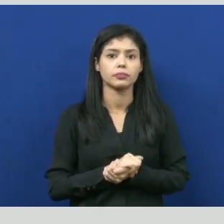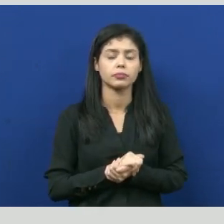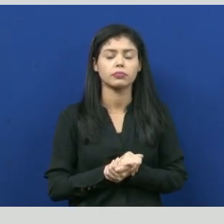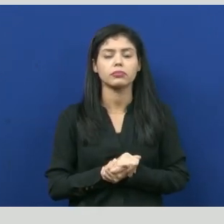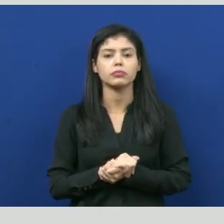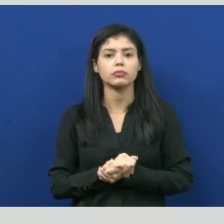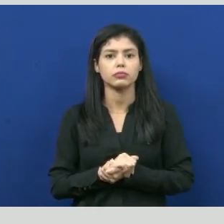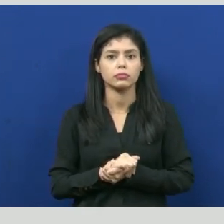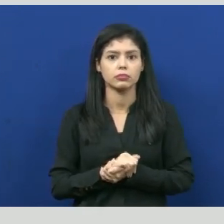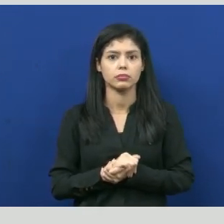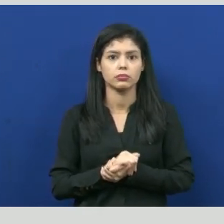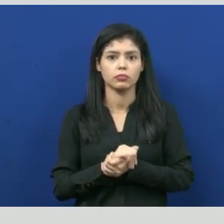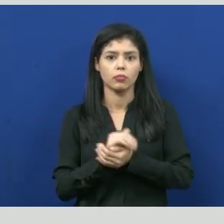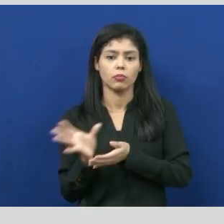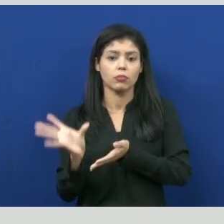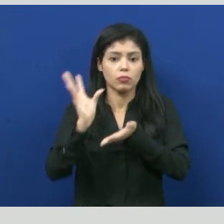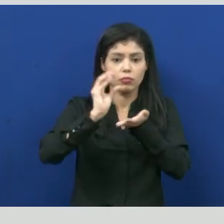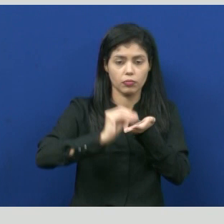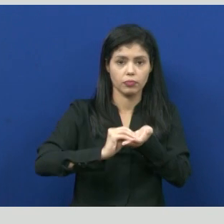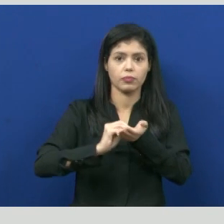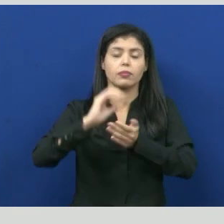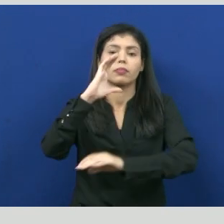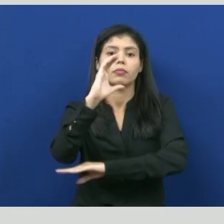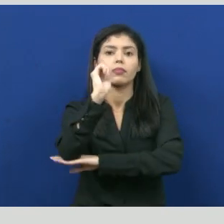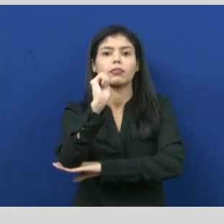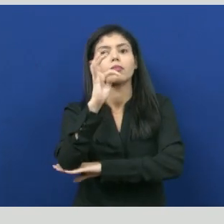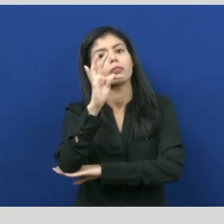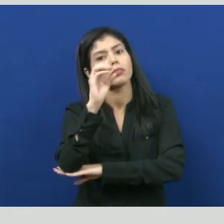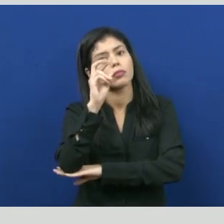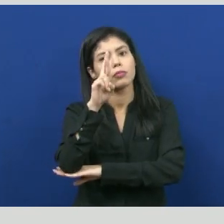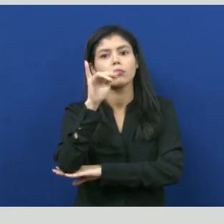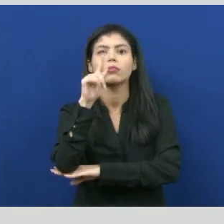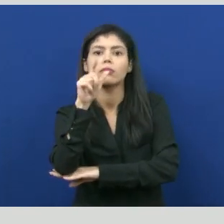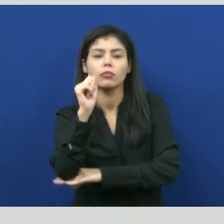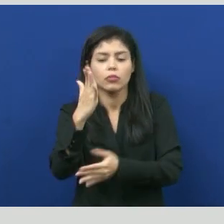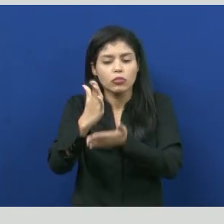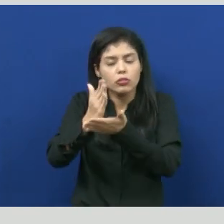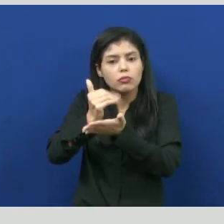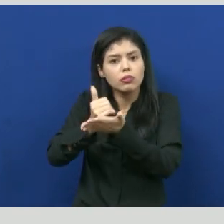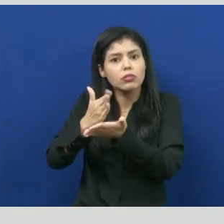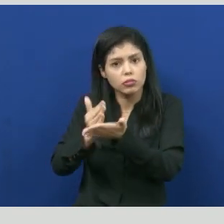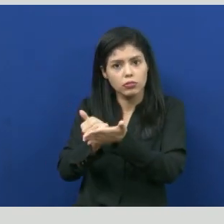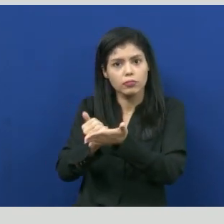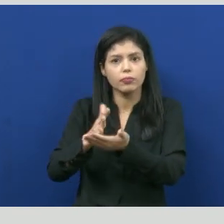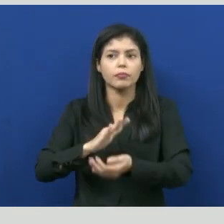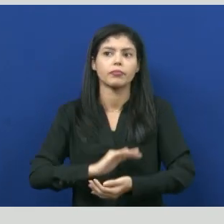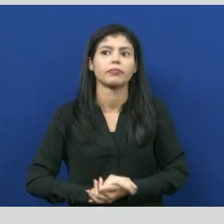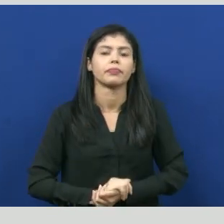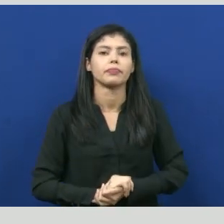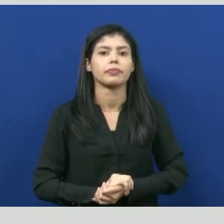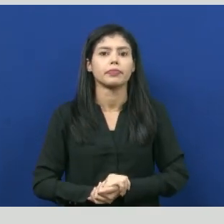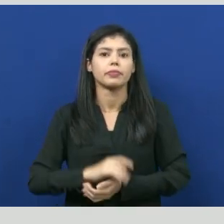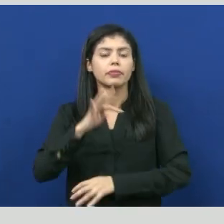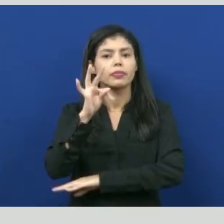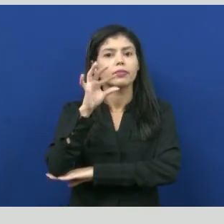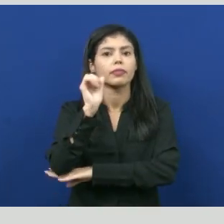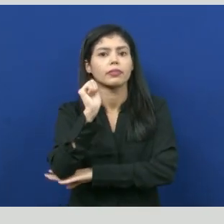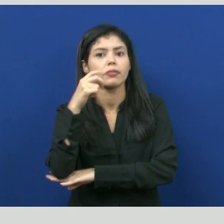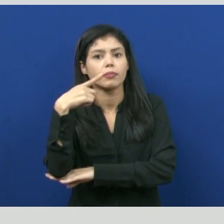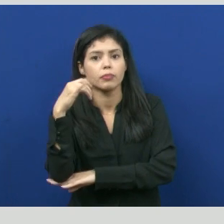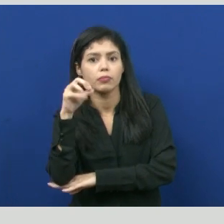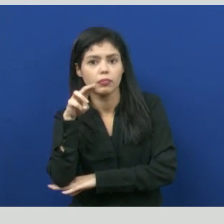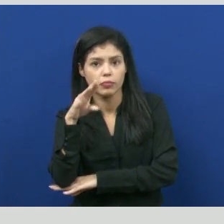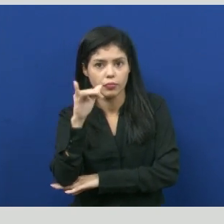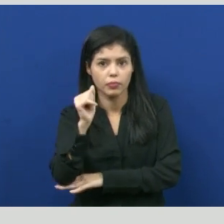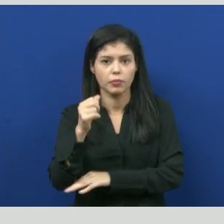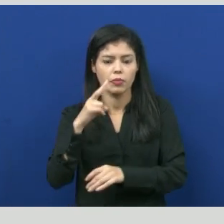e acrescentou categorias, dividiu os seres vivos em categorias taxonômicas, que nós